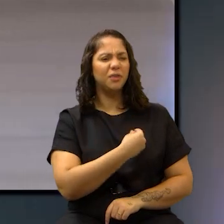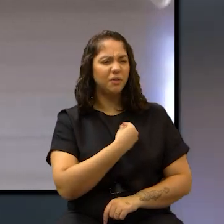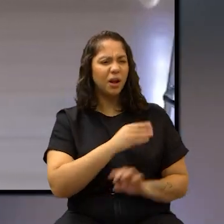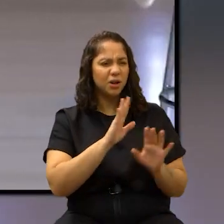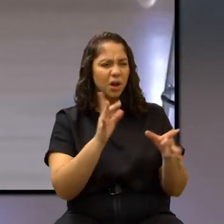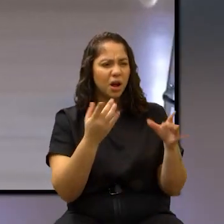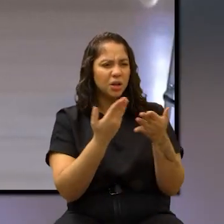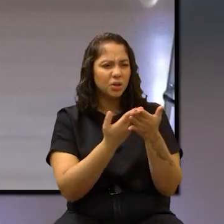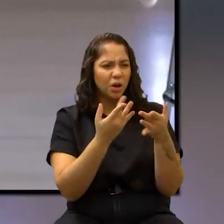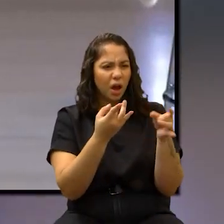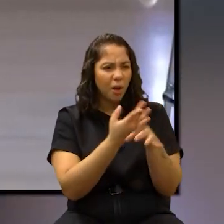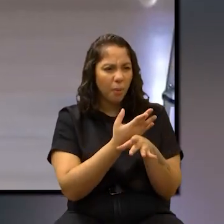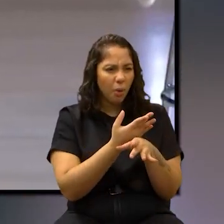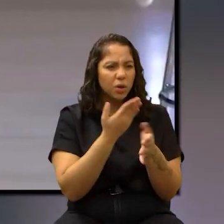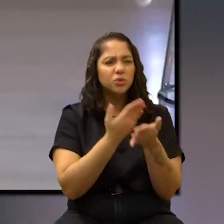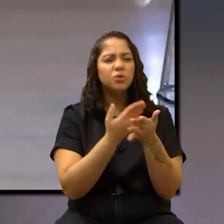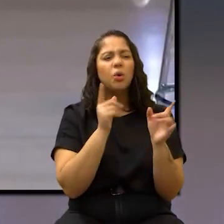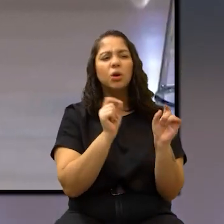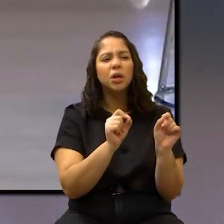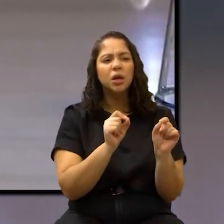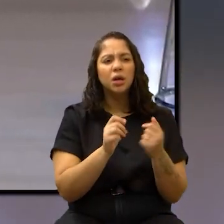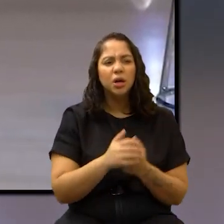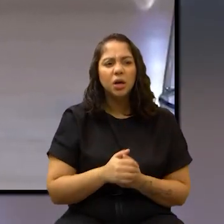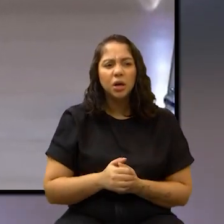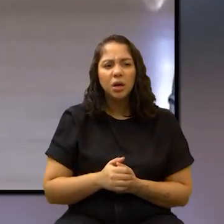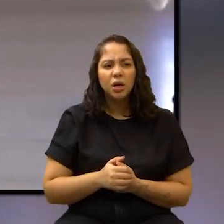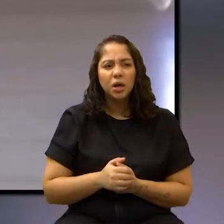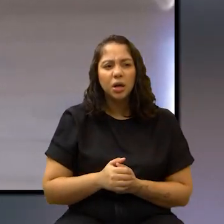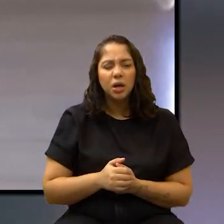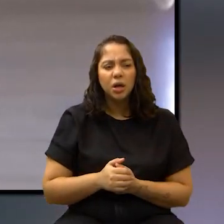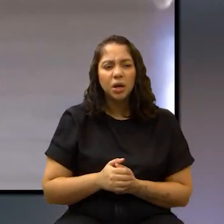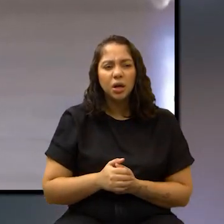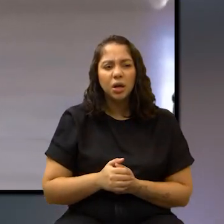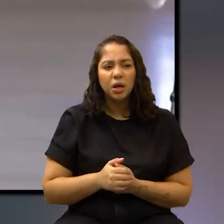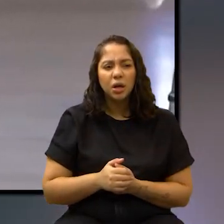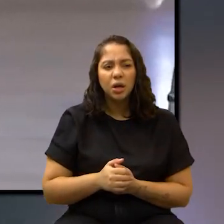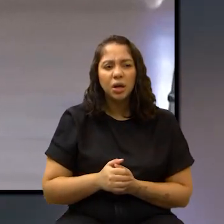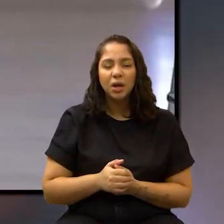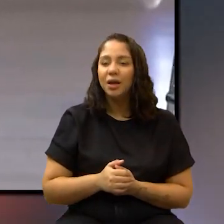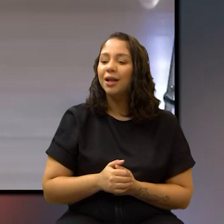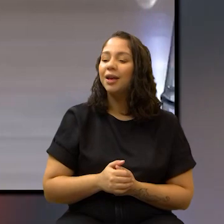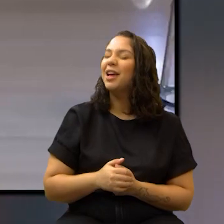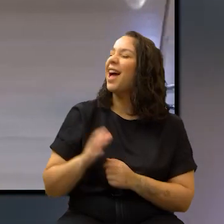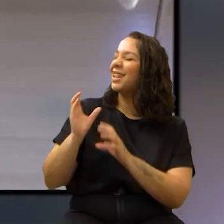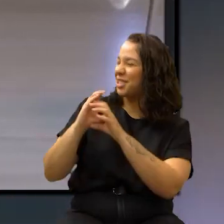filhos. Você ainda vive lá? Já terminou de estudar? E você estudou o quê?